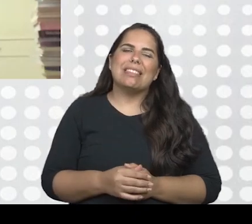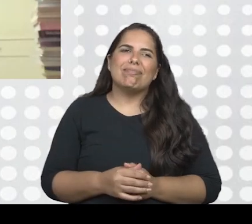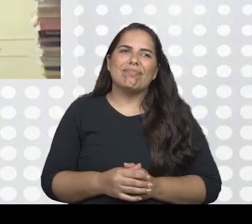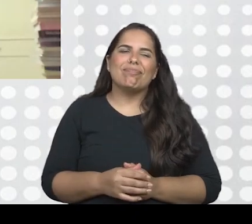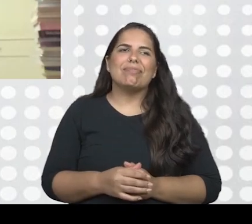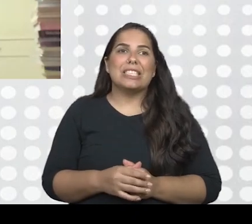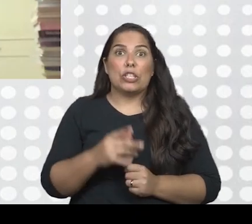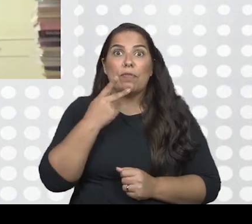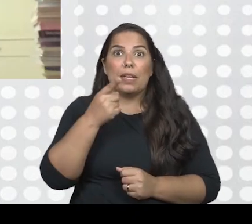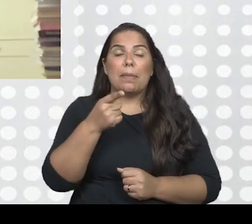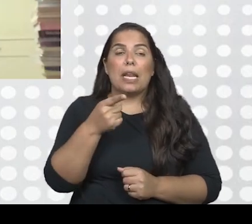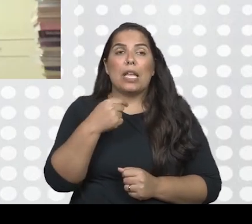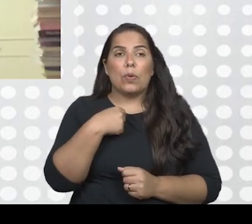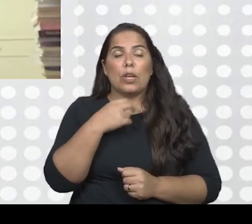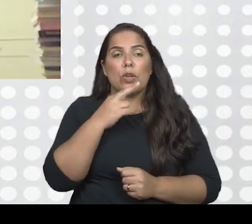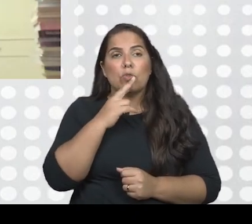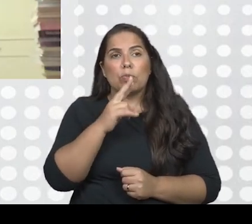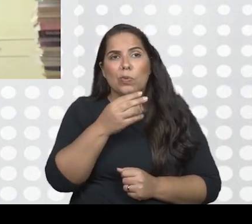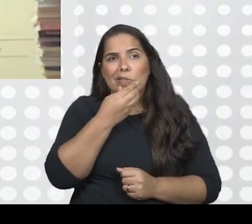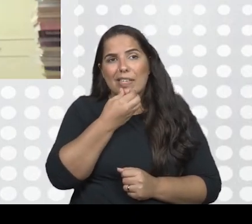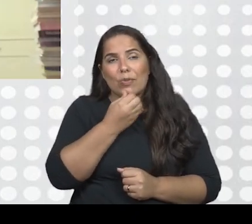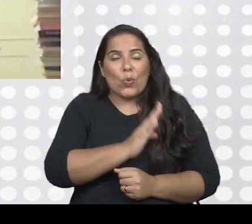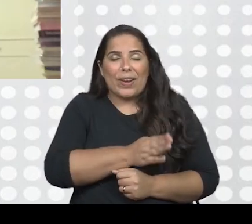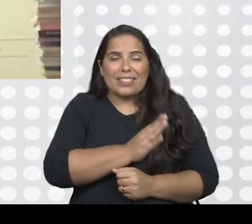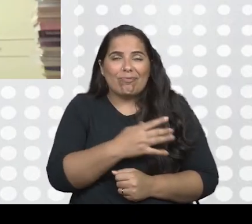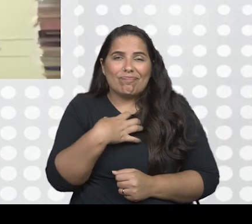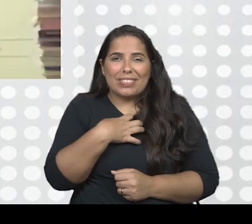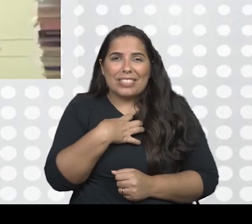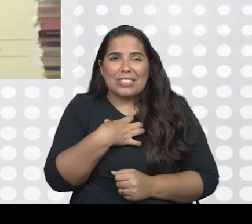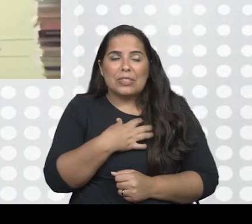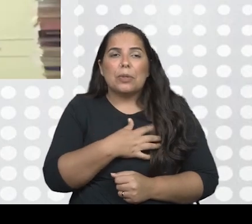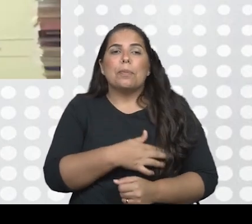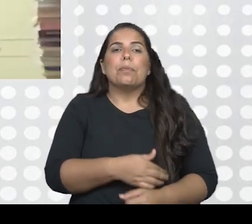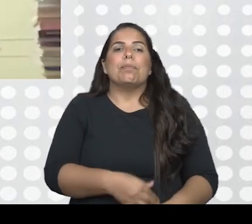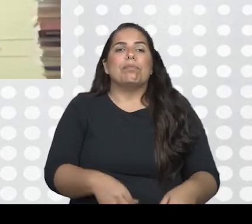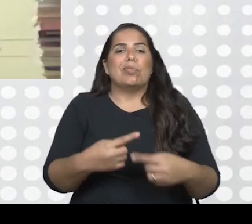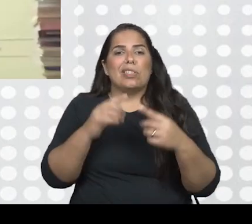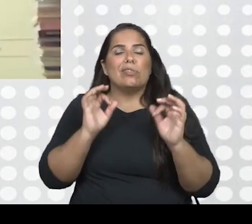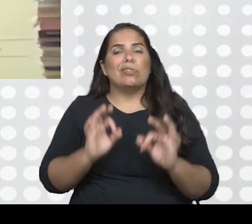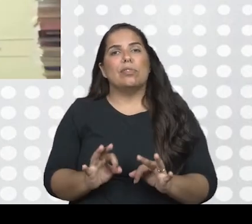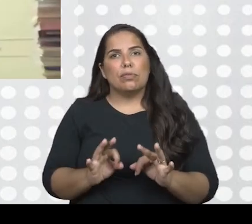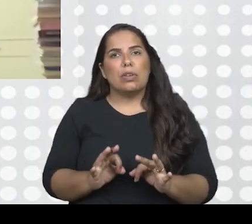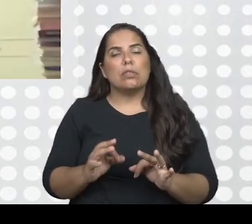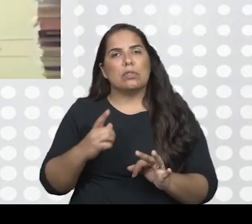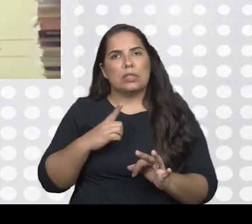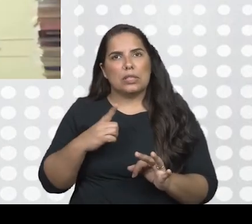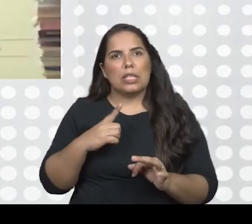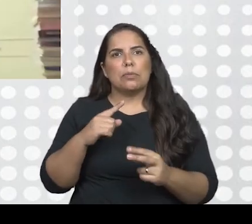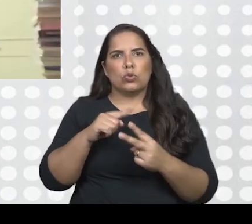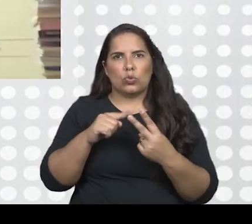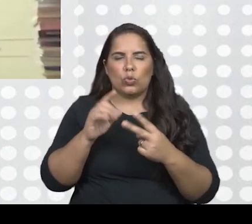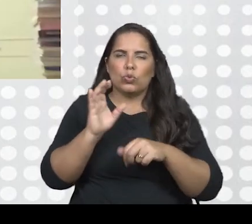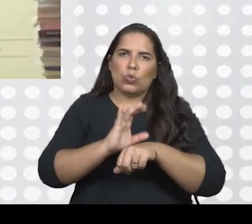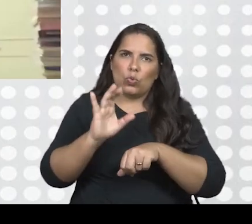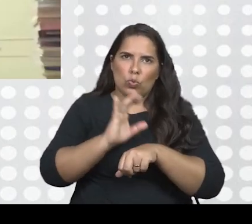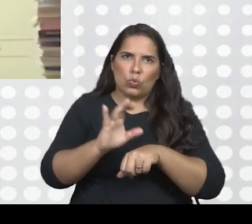eu disse a ela que eu iria responder com coração, porque, de fato, termos esses dois cursos